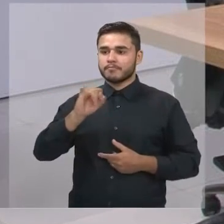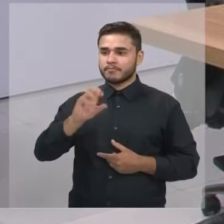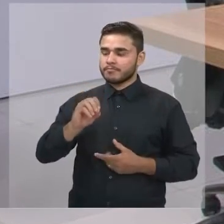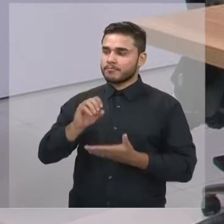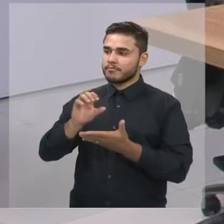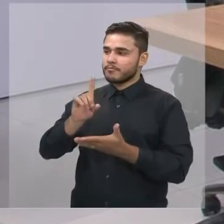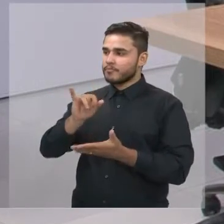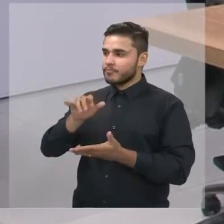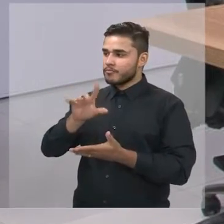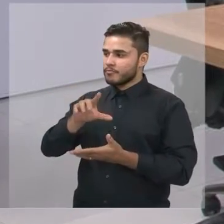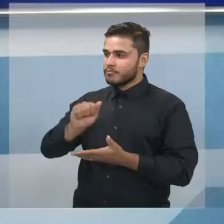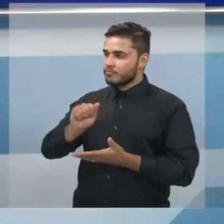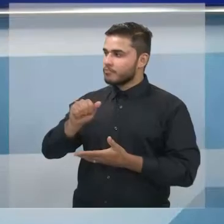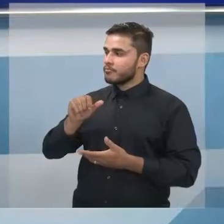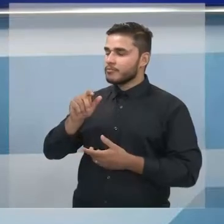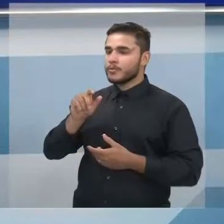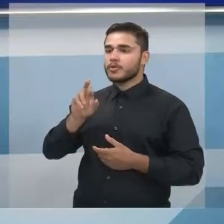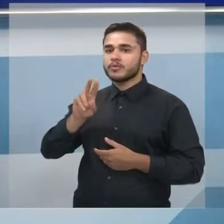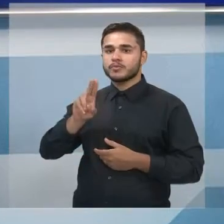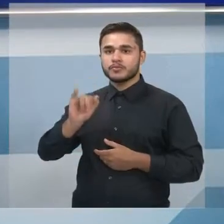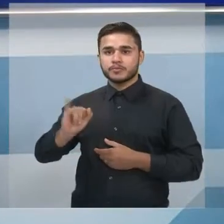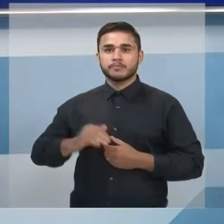Djalma Pinto e Rui Martinho Rodrigues.